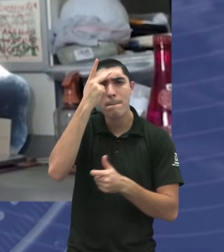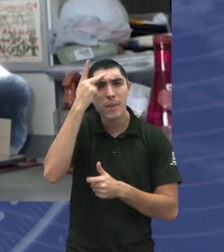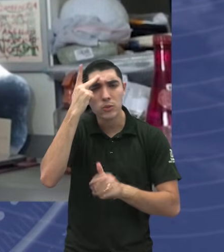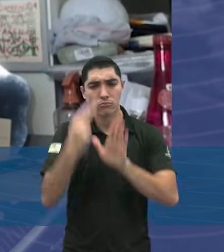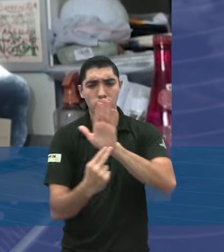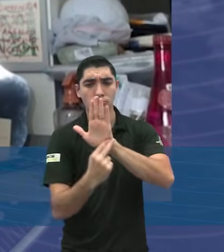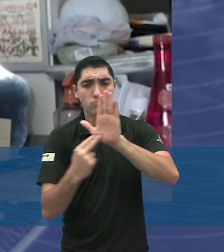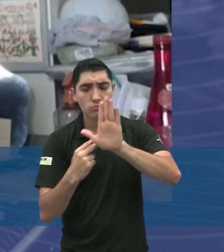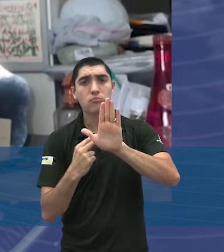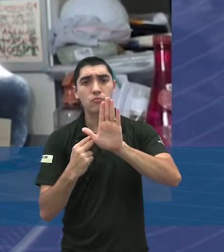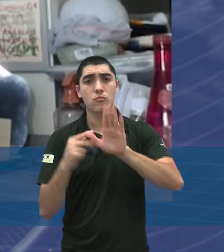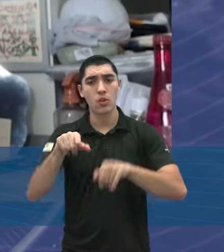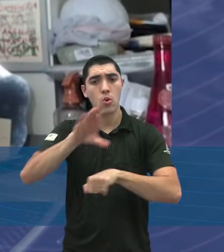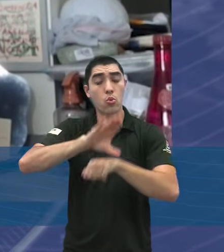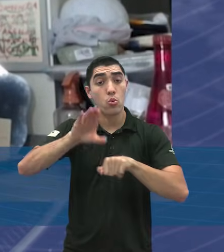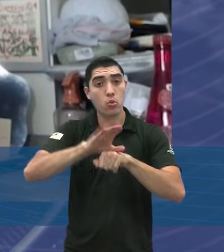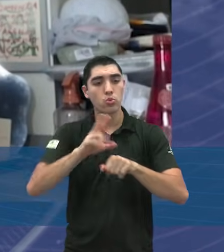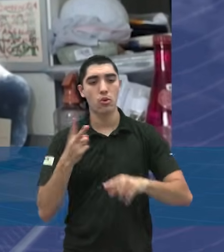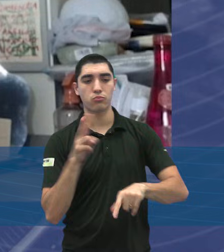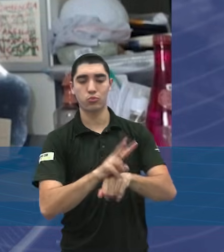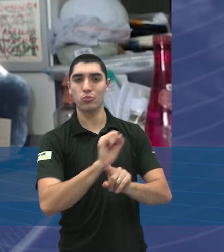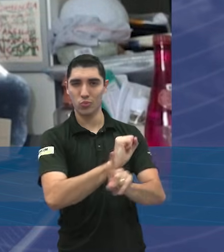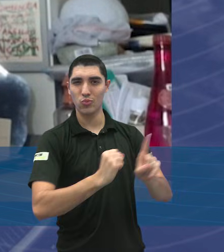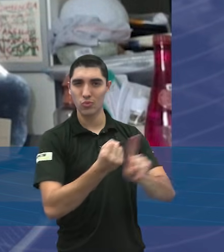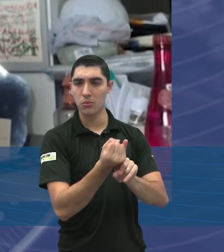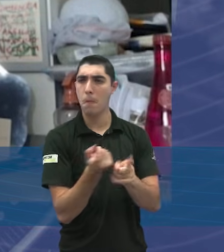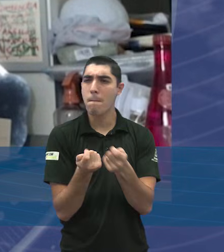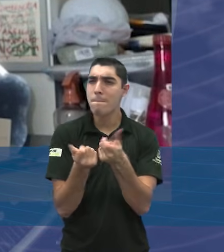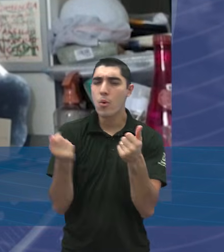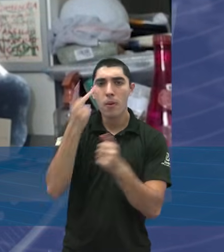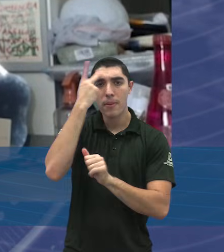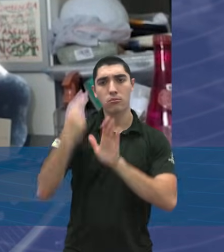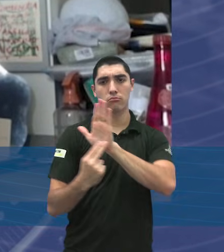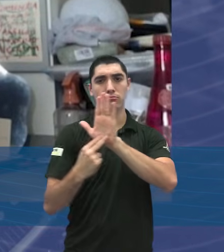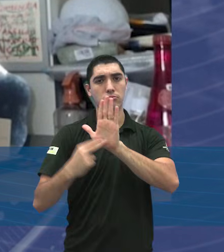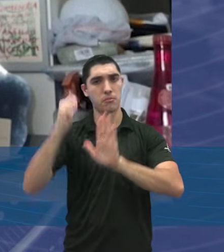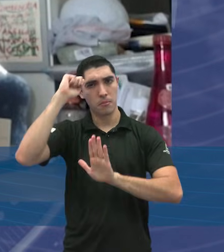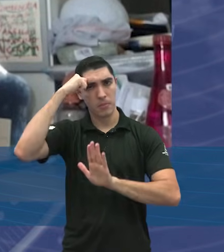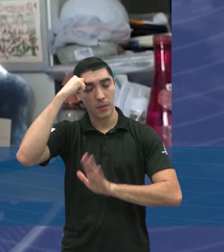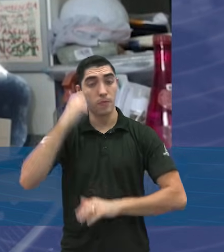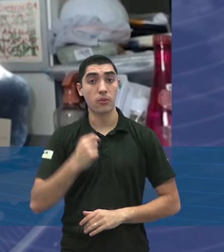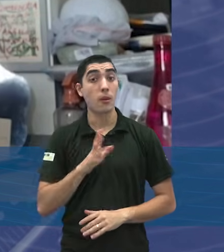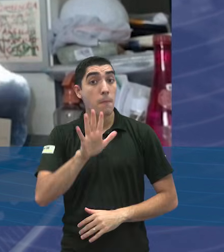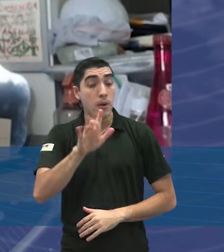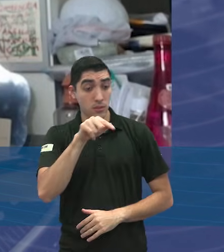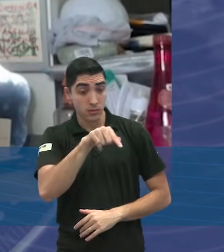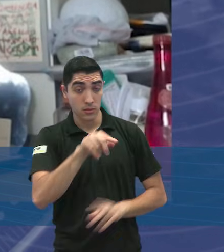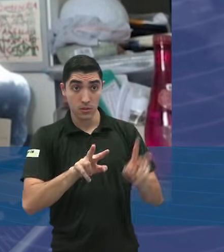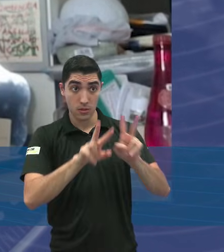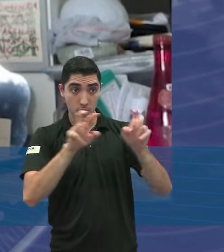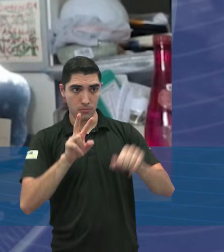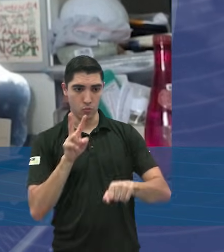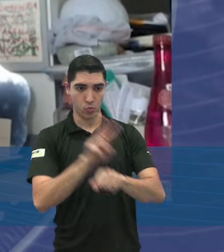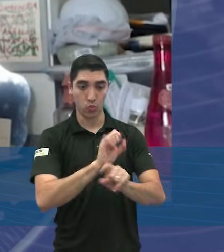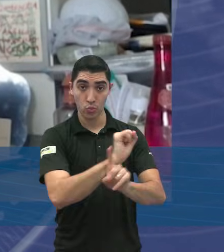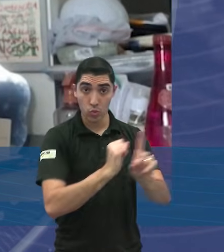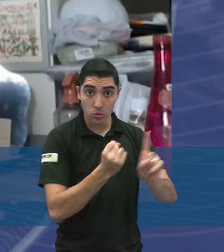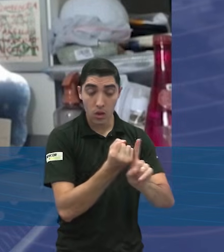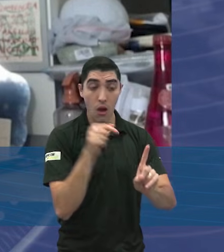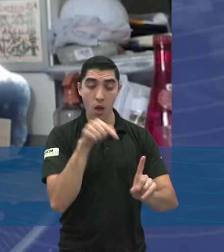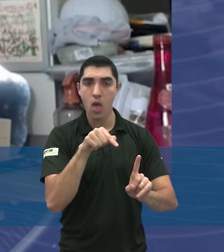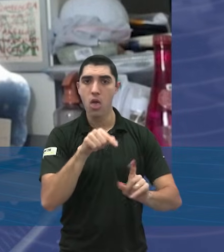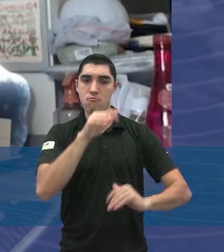intelectuais negras na grade do curso de serviço social. E aí entendendo que o serviço social é uma